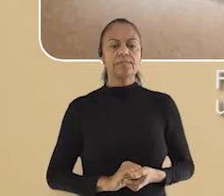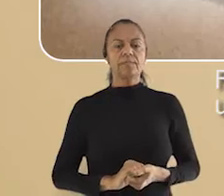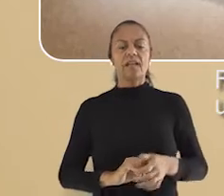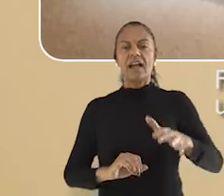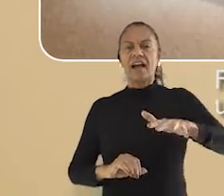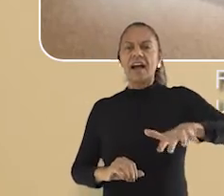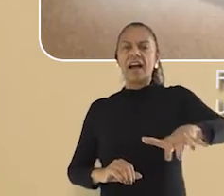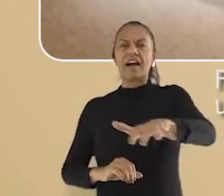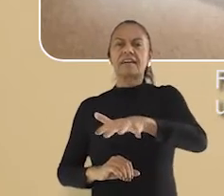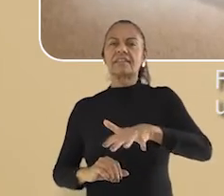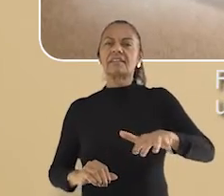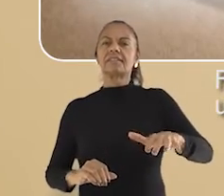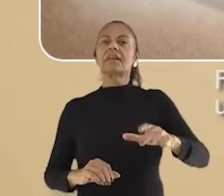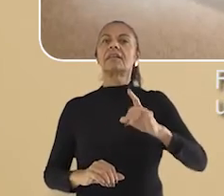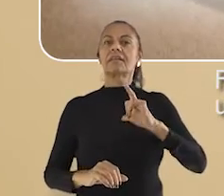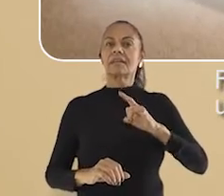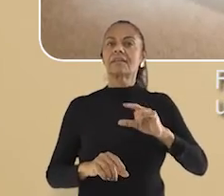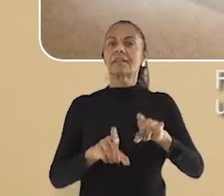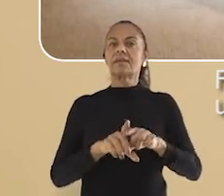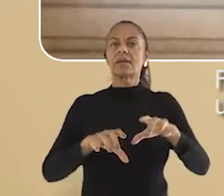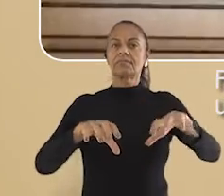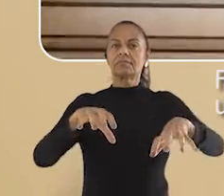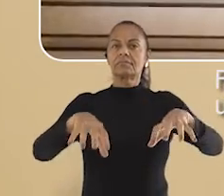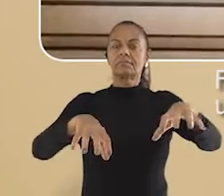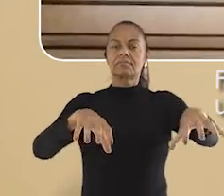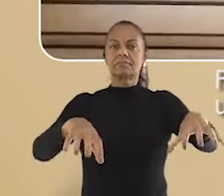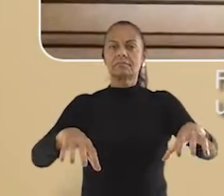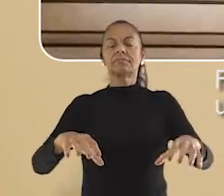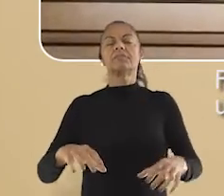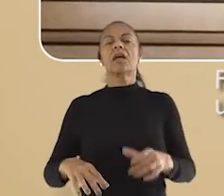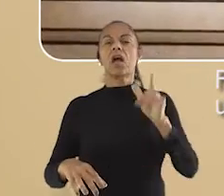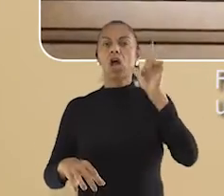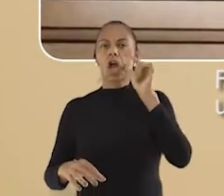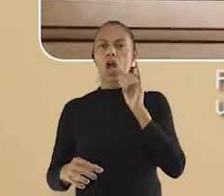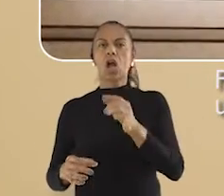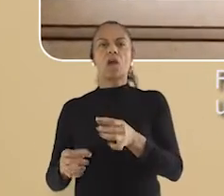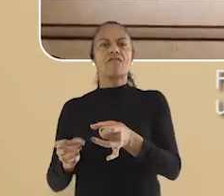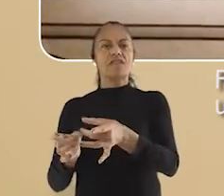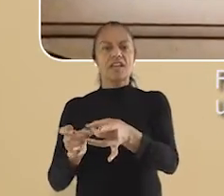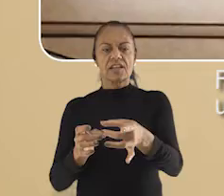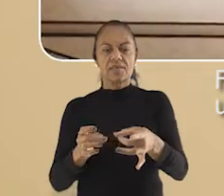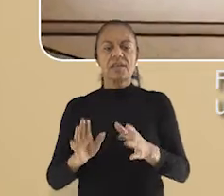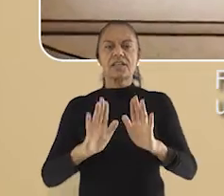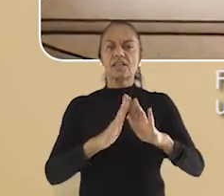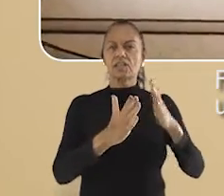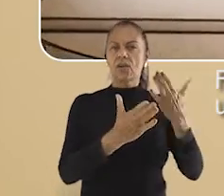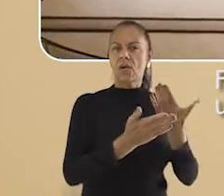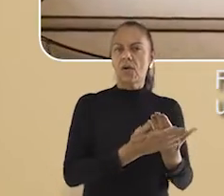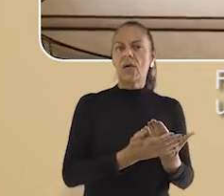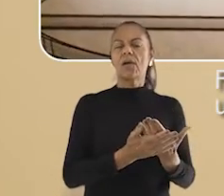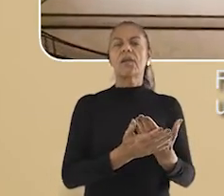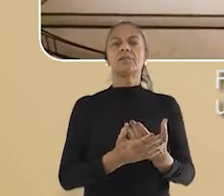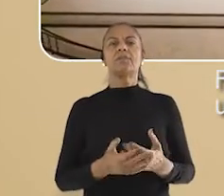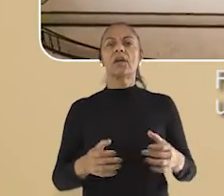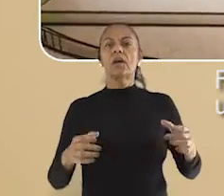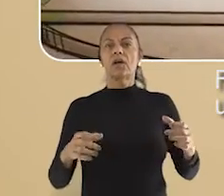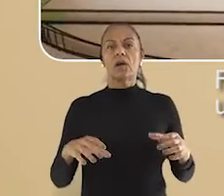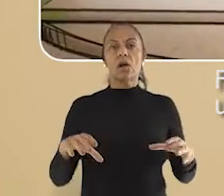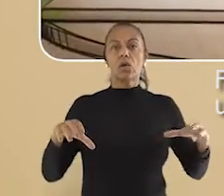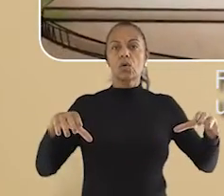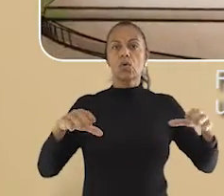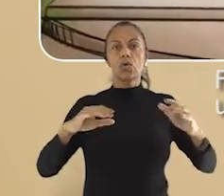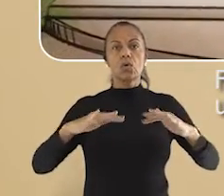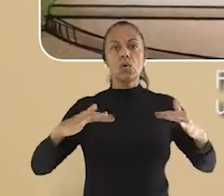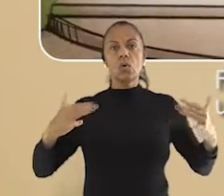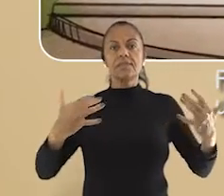separação entre o espaço urbano e a natureza. O projeto contempla áreas para comércio local, escolas,